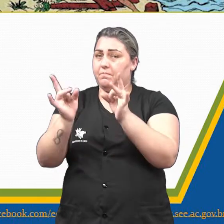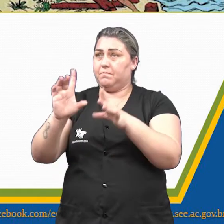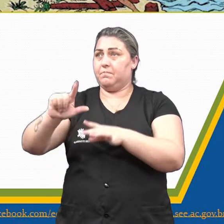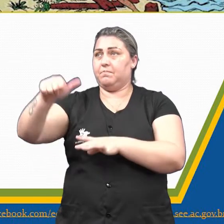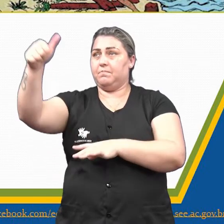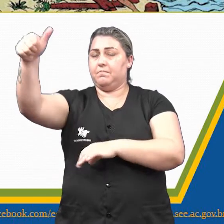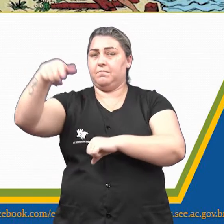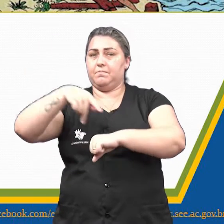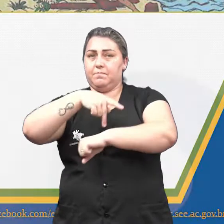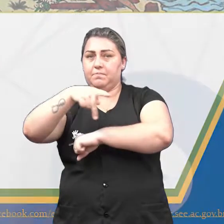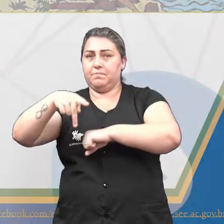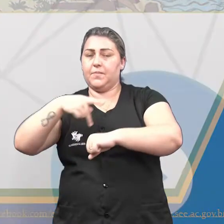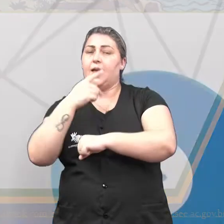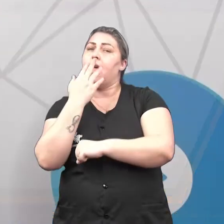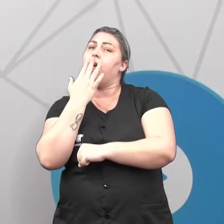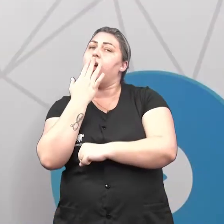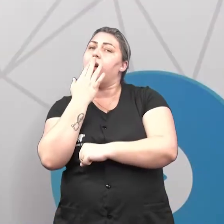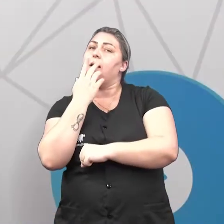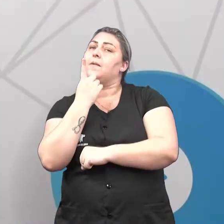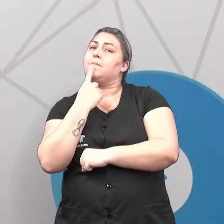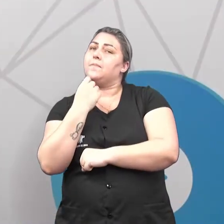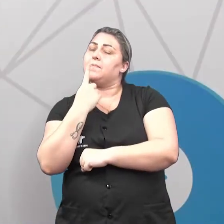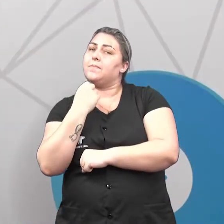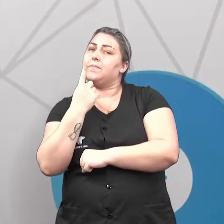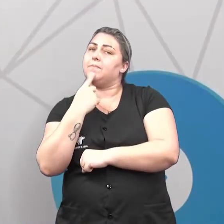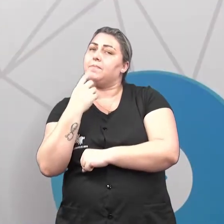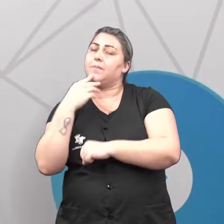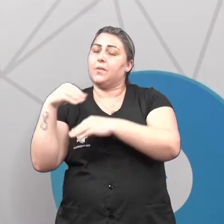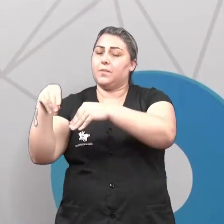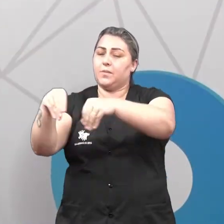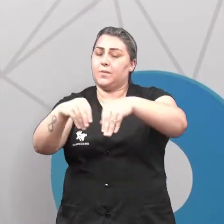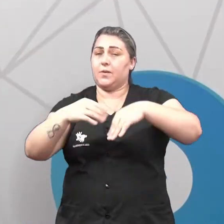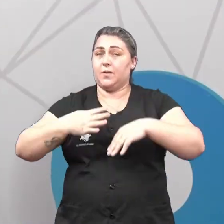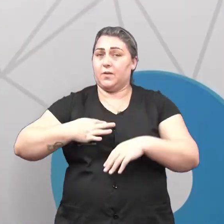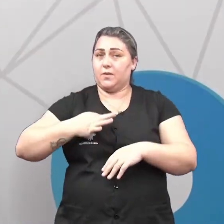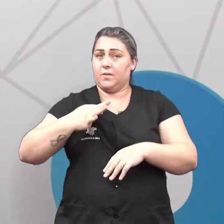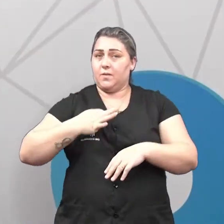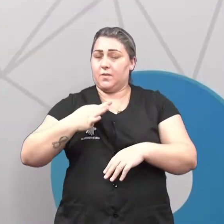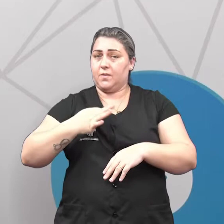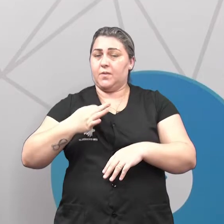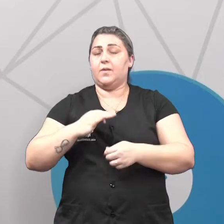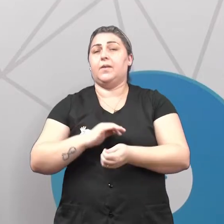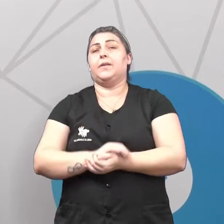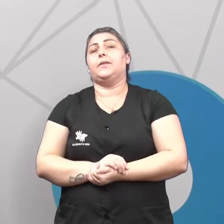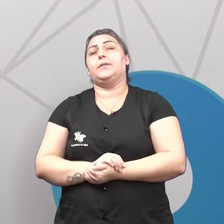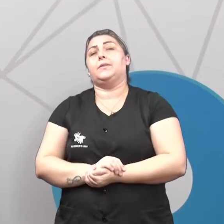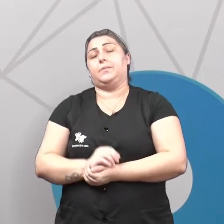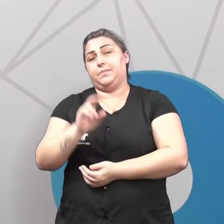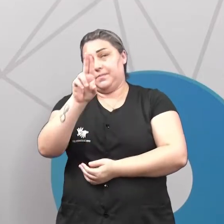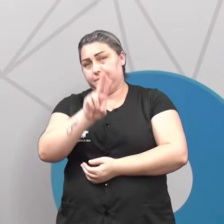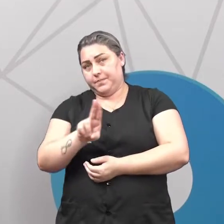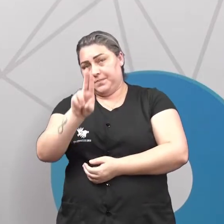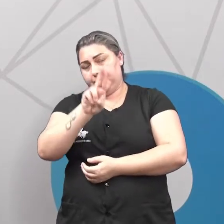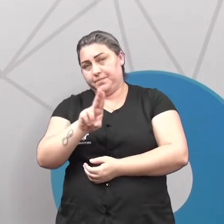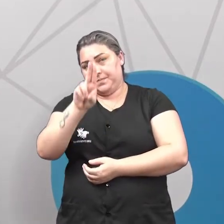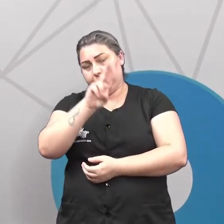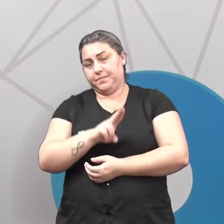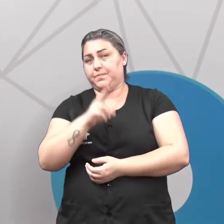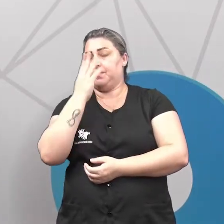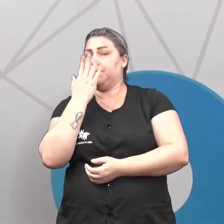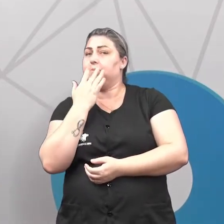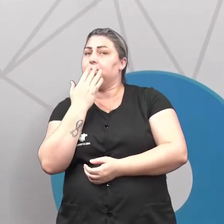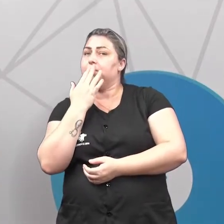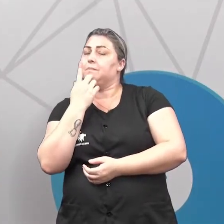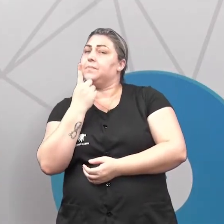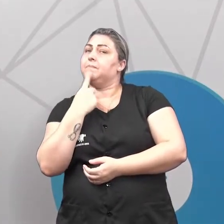devido ao quê? Devido à sua coloração, que servia para o tingimento de tecido. Eles usavam, a